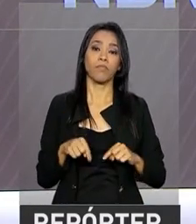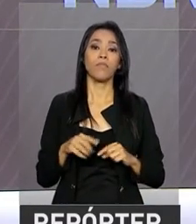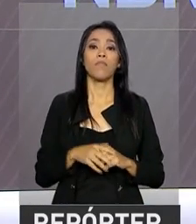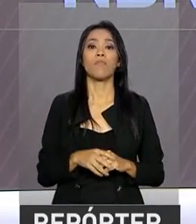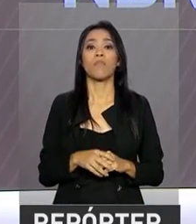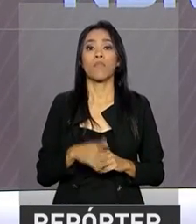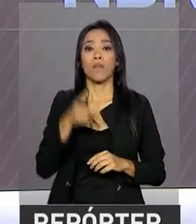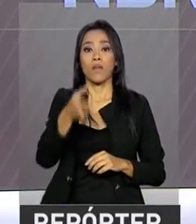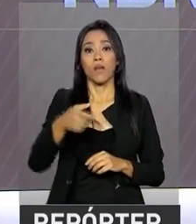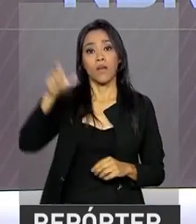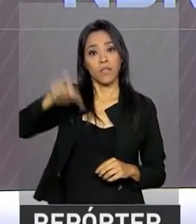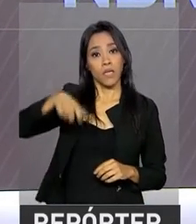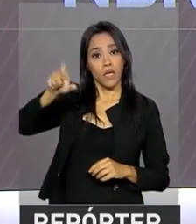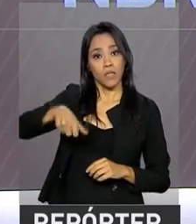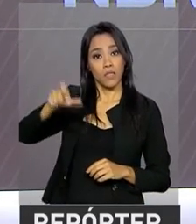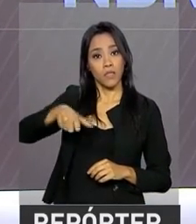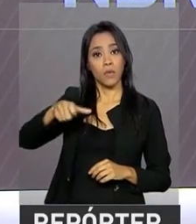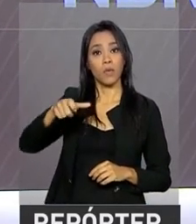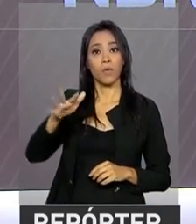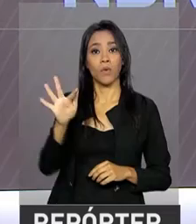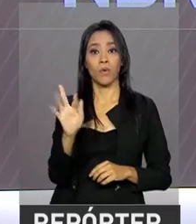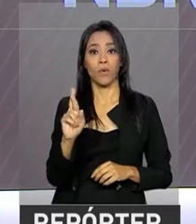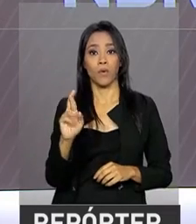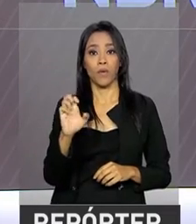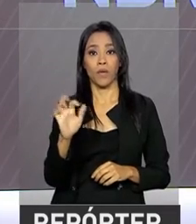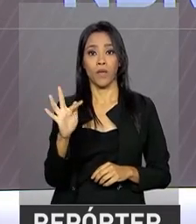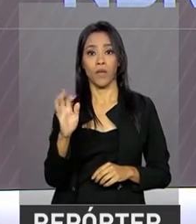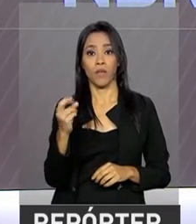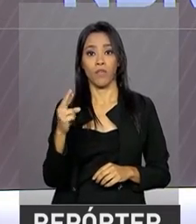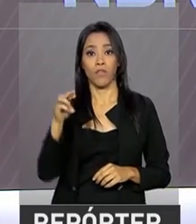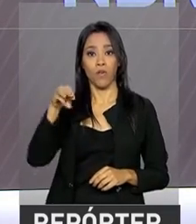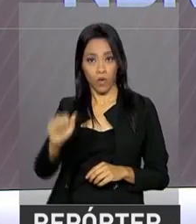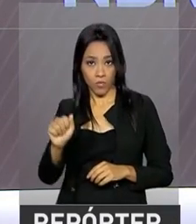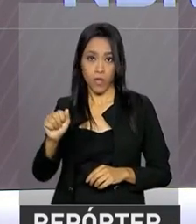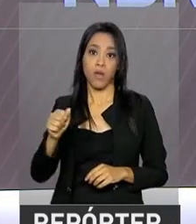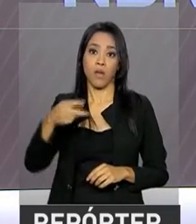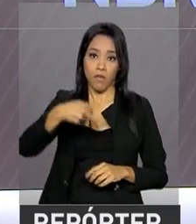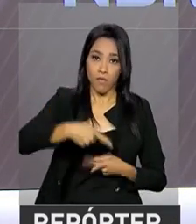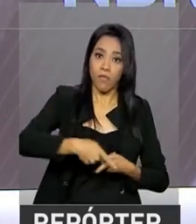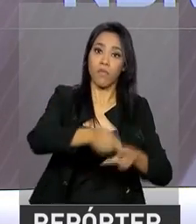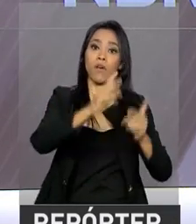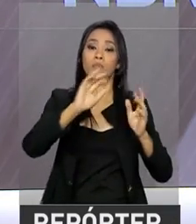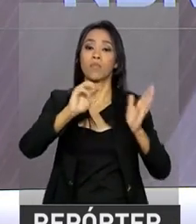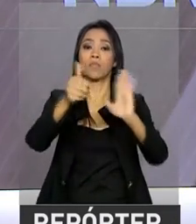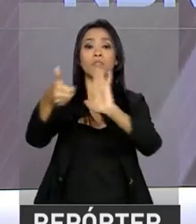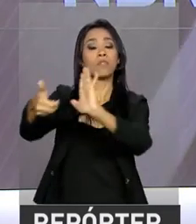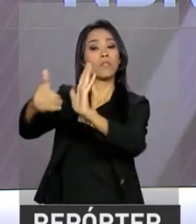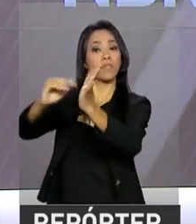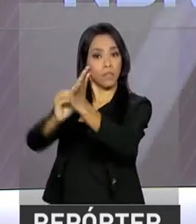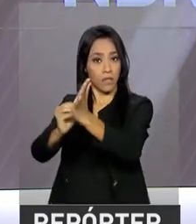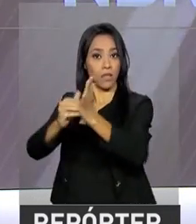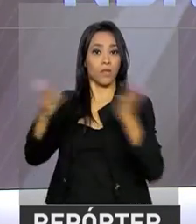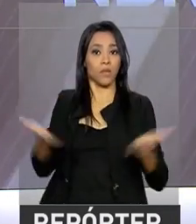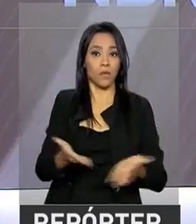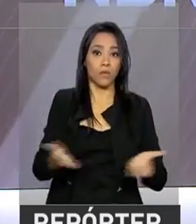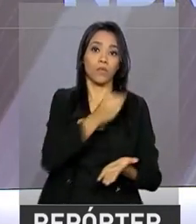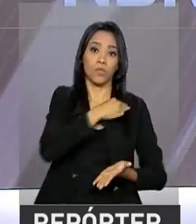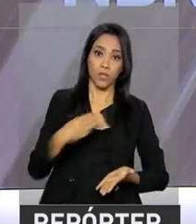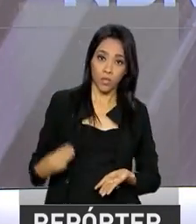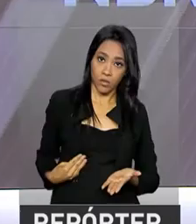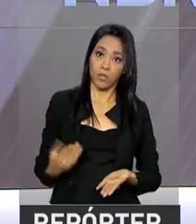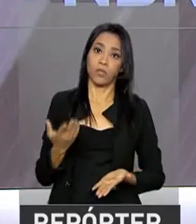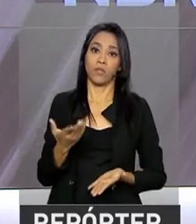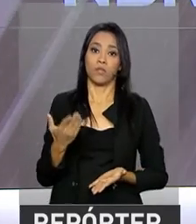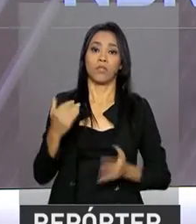do cartão reforma segue agora para o senado e hoje ministro das cidades do naufrágio entregue em são